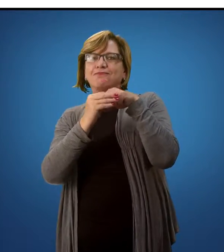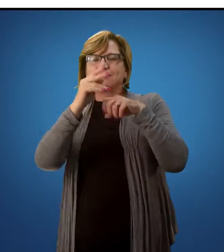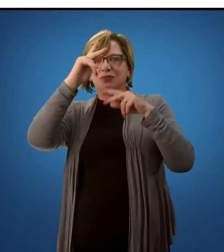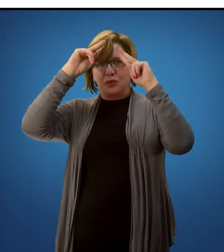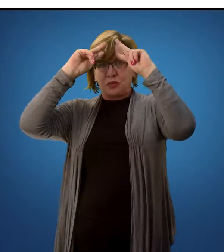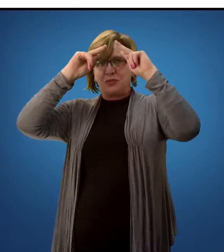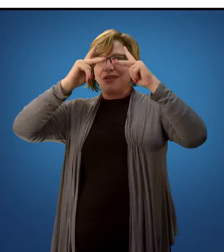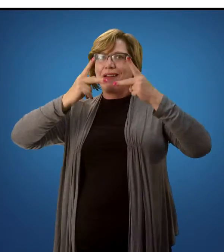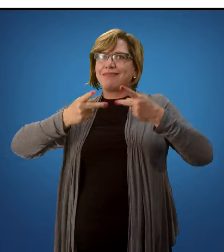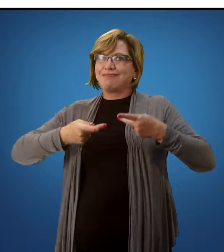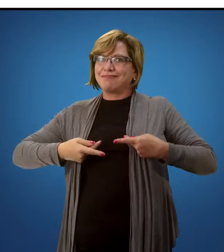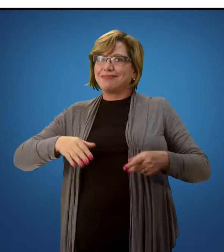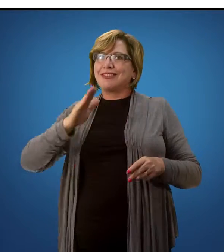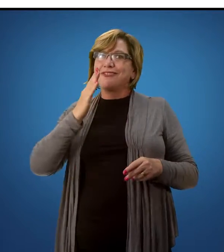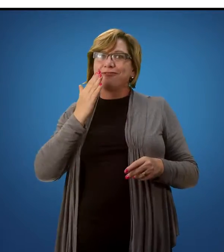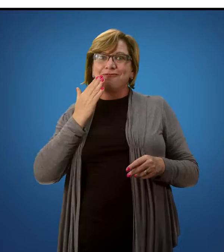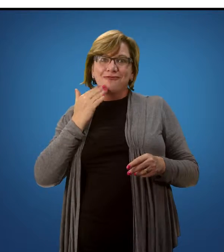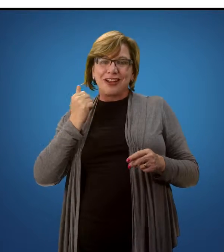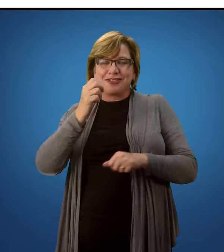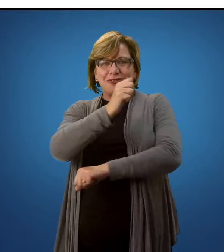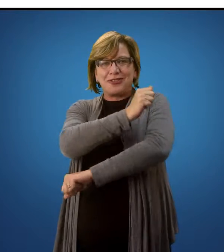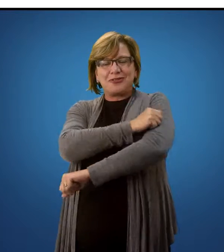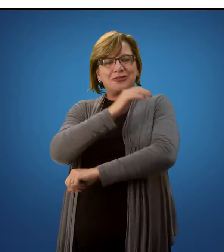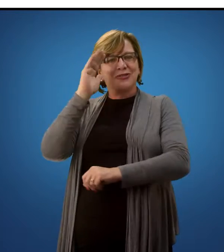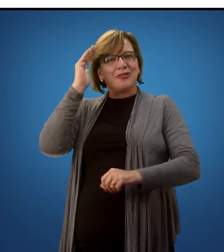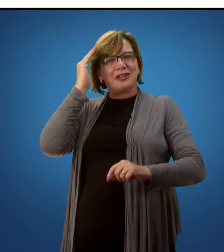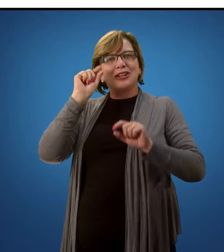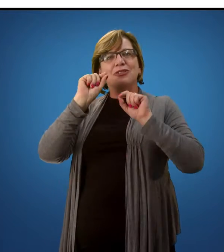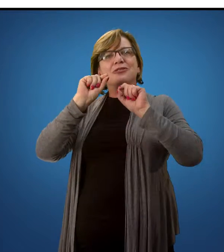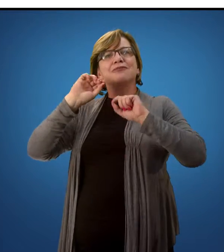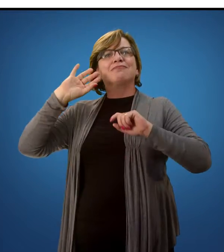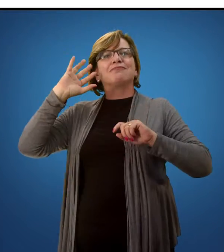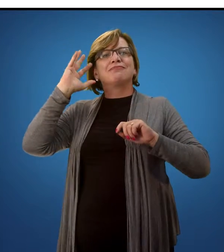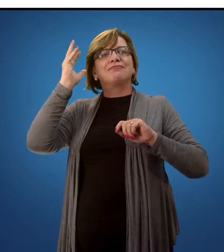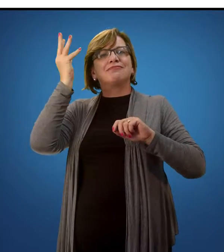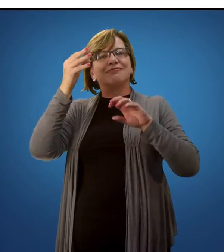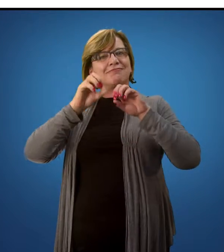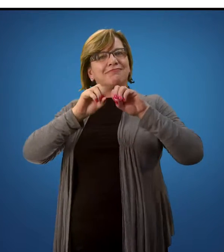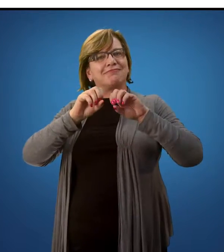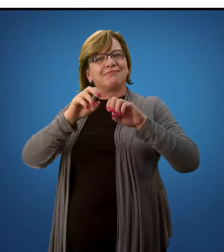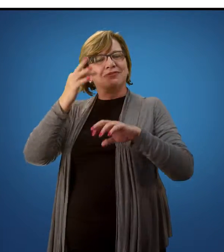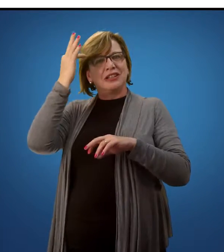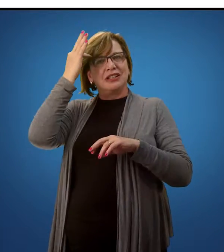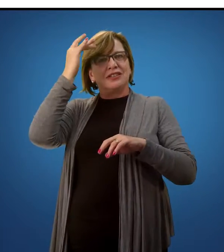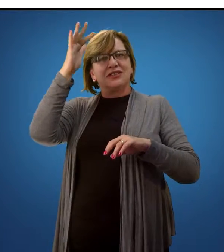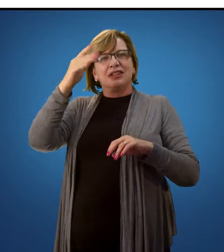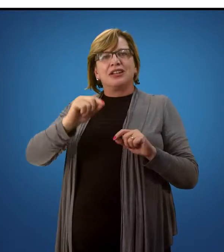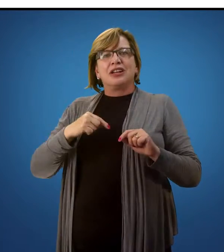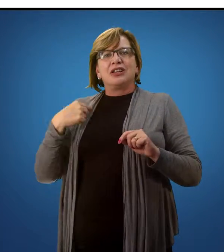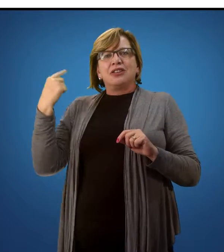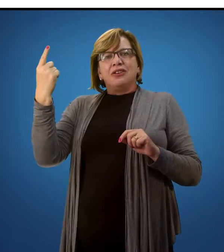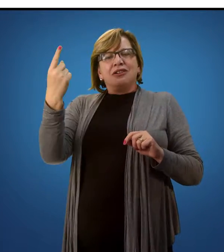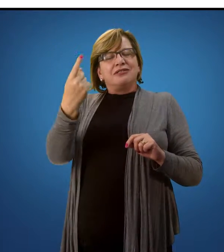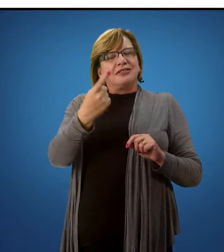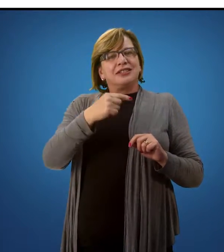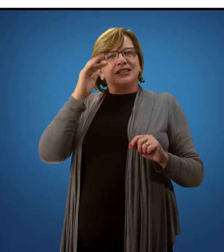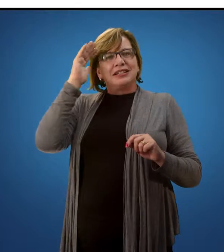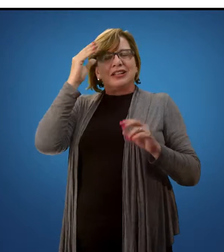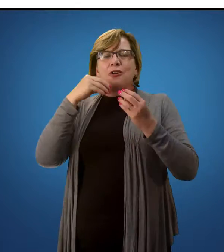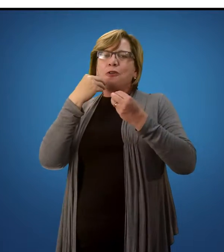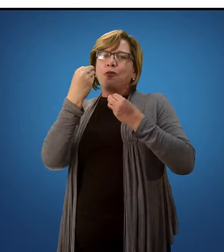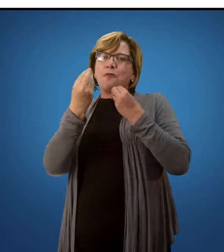assim já fica mais fácil pois vamos compreender o que vai acontecer na aula de filosofia nós vamos entender como que o